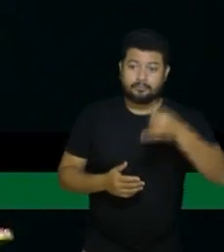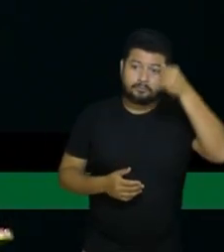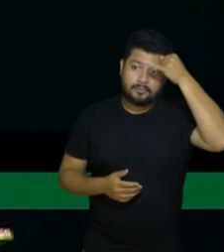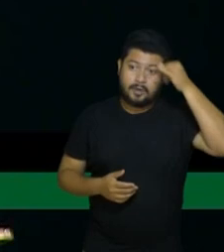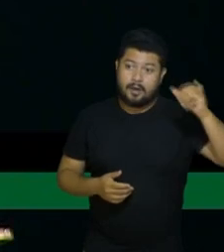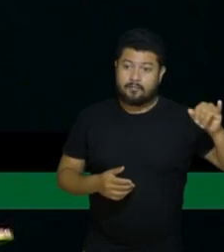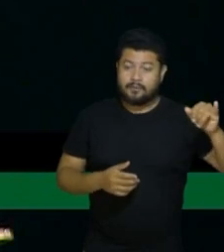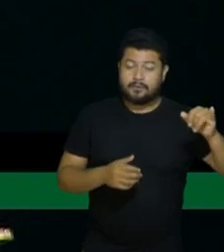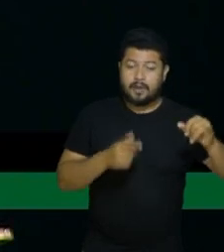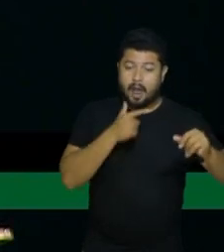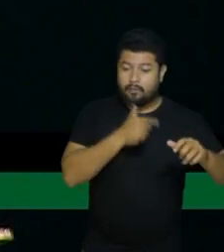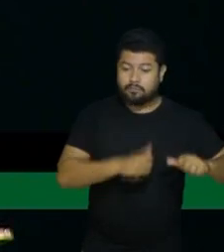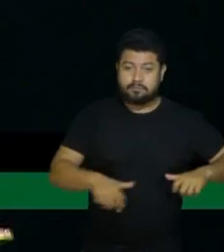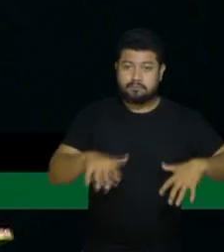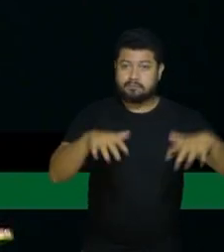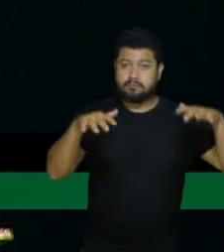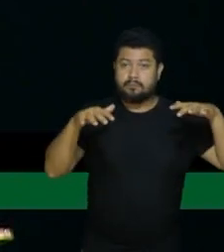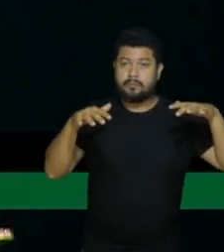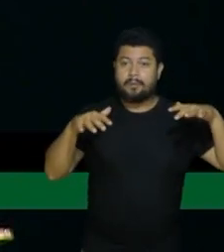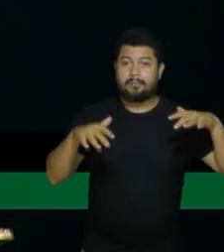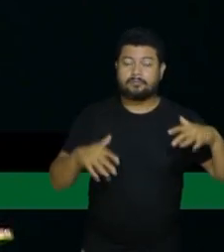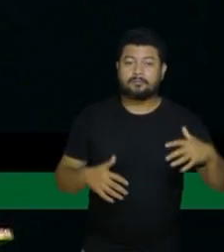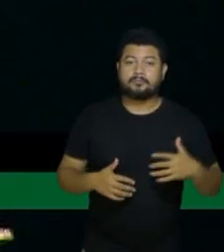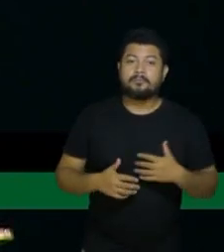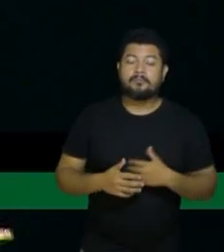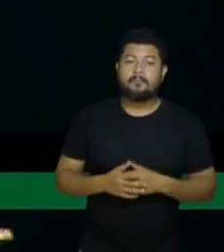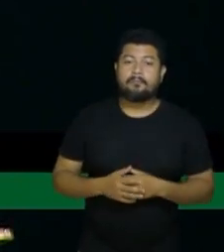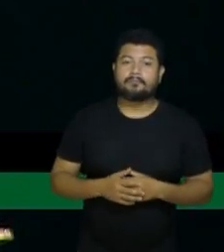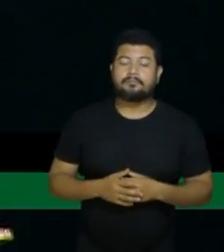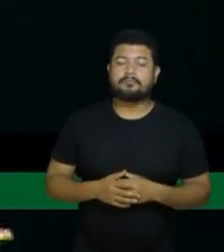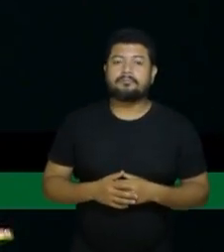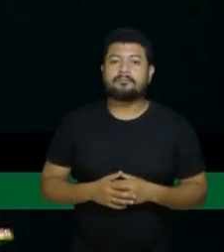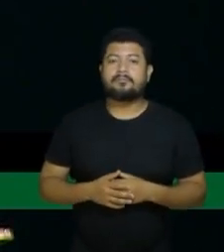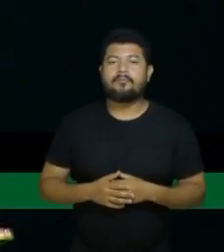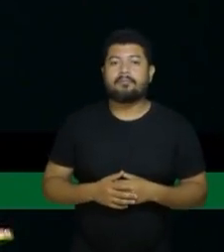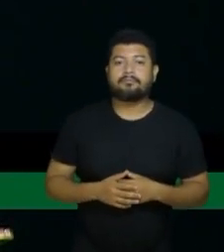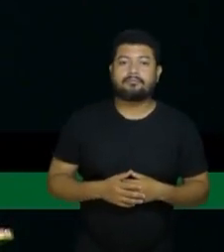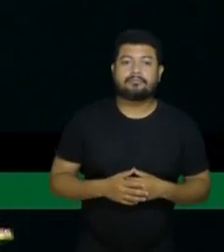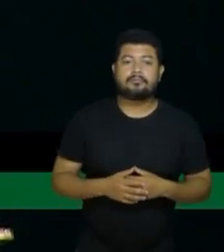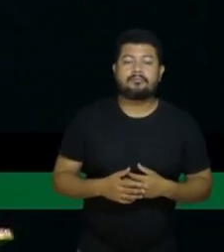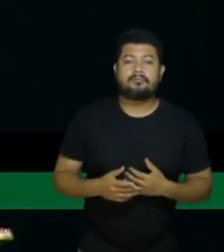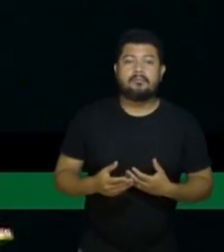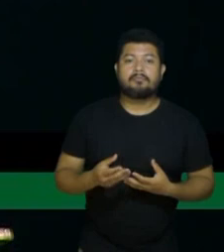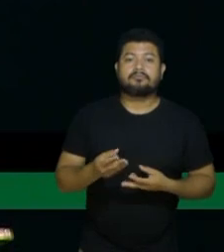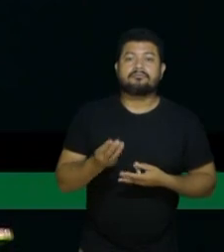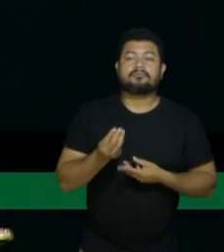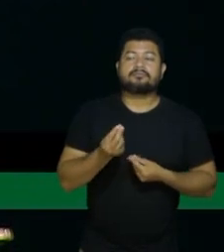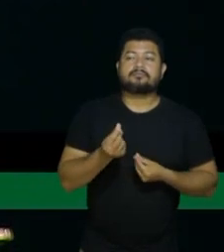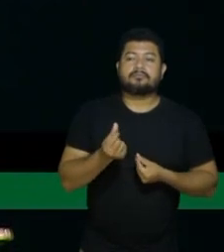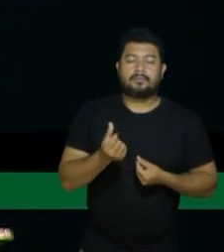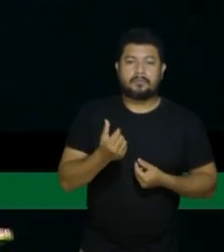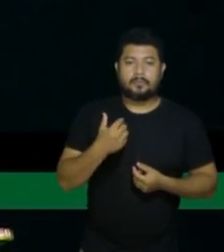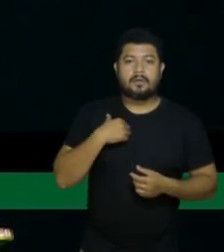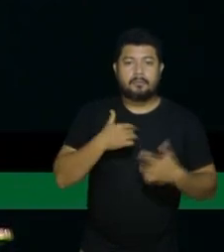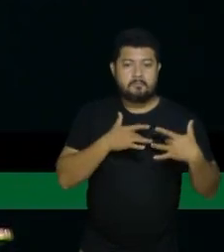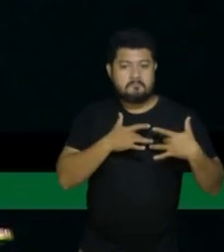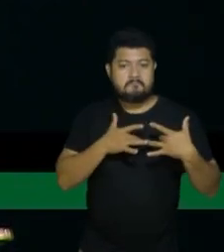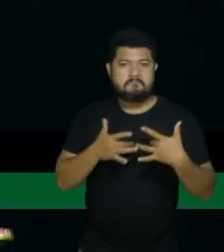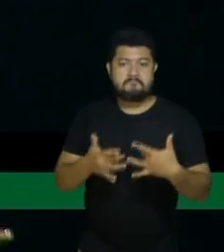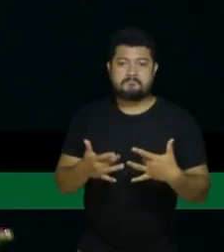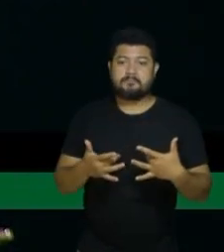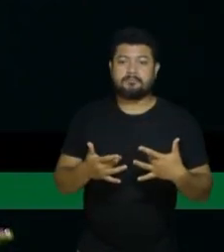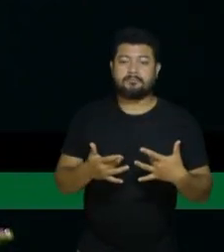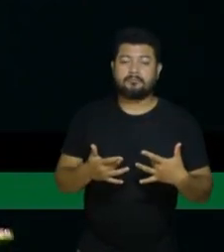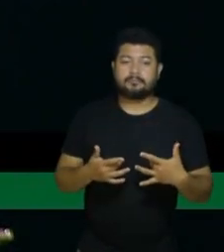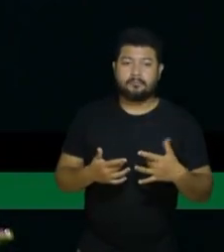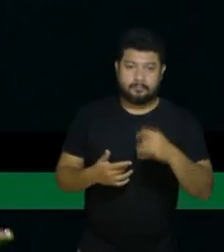desgraça Deputado antídio Lunelli então é com esse espírito de solidariedade que nós tivemos E